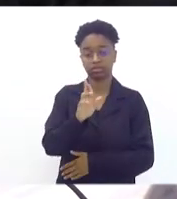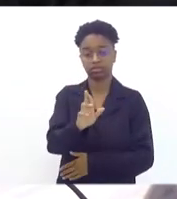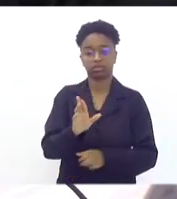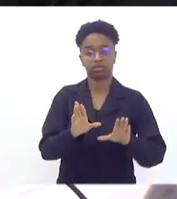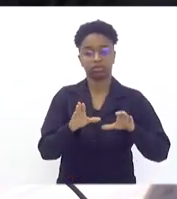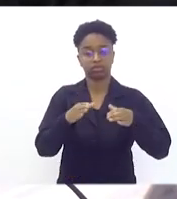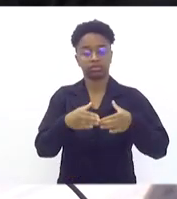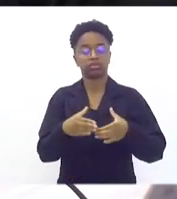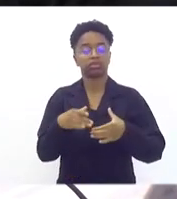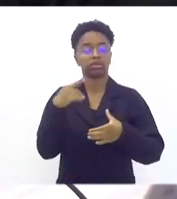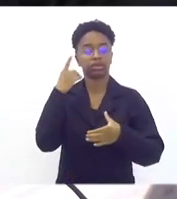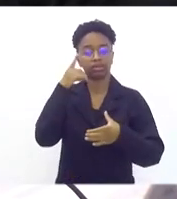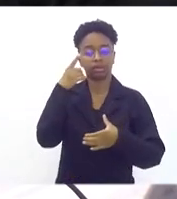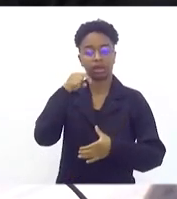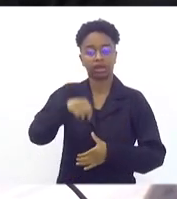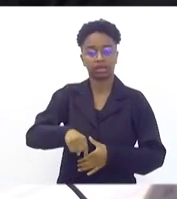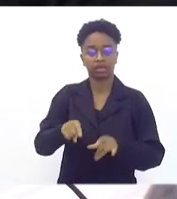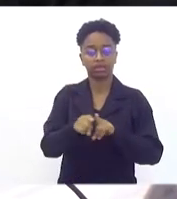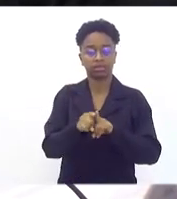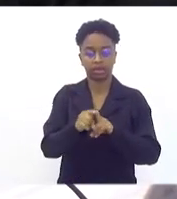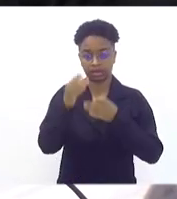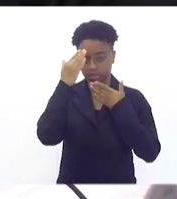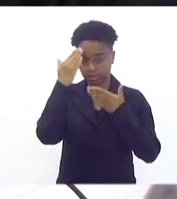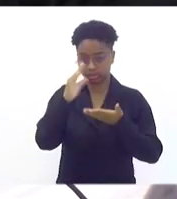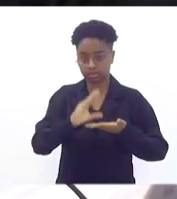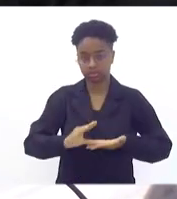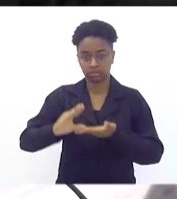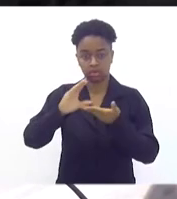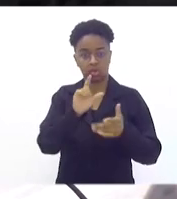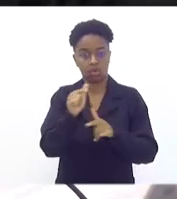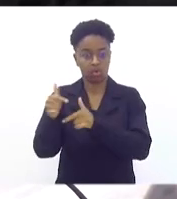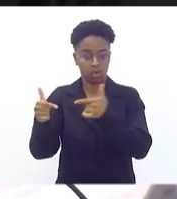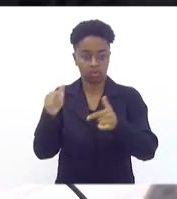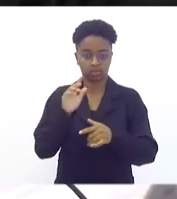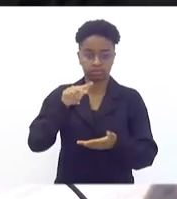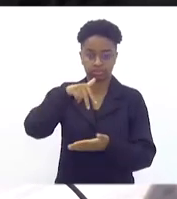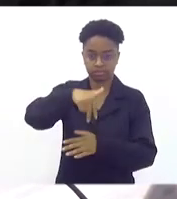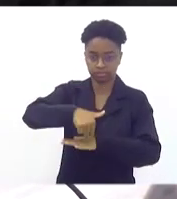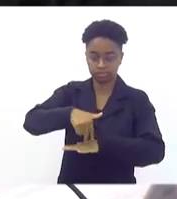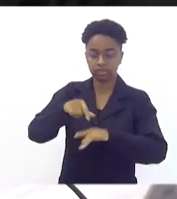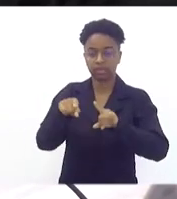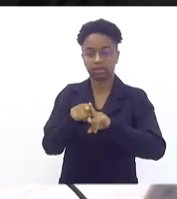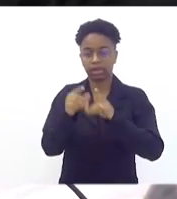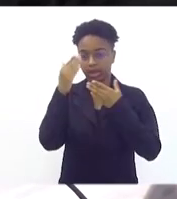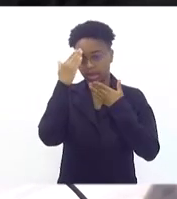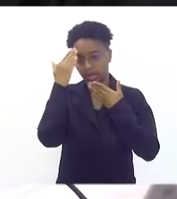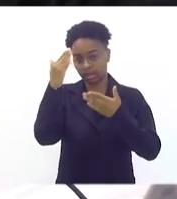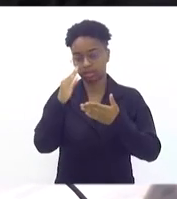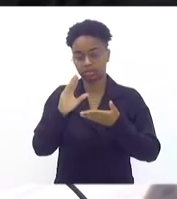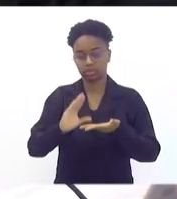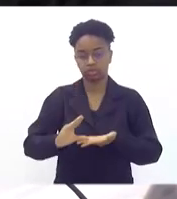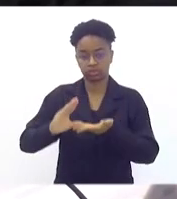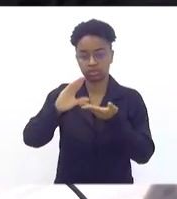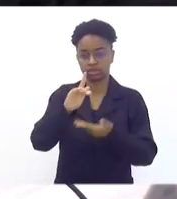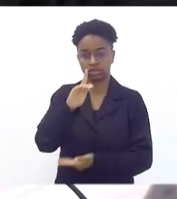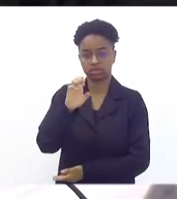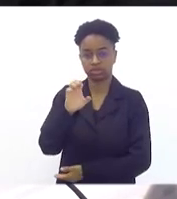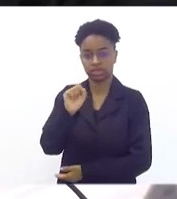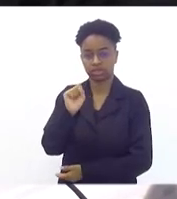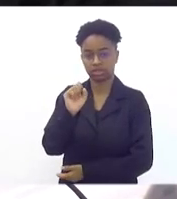da Assembleia Legislativa a presença de vossa excelência dos demais conselheiros da mesma forma agradeço a presença dos conselheiros da